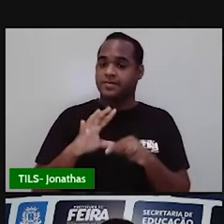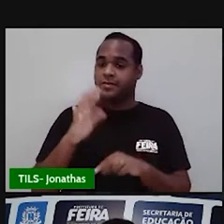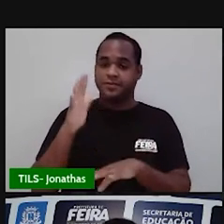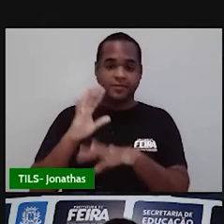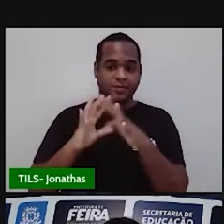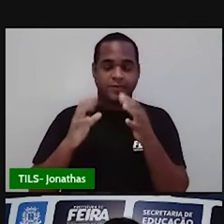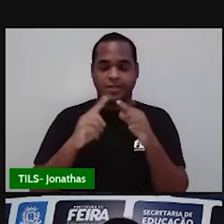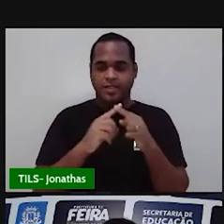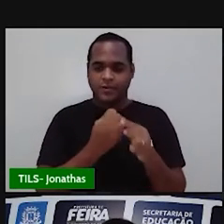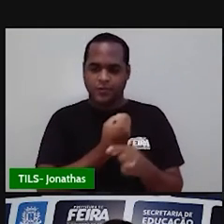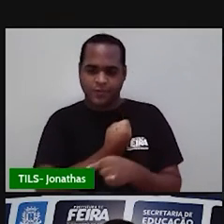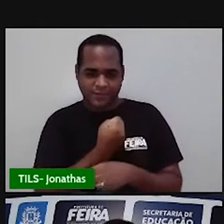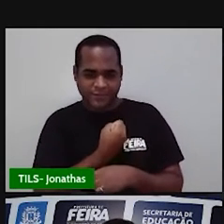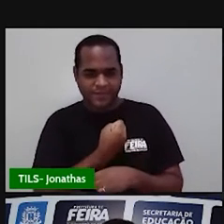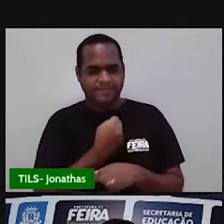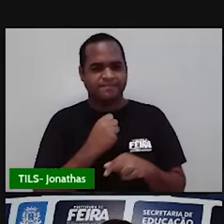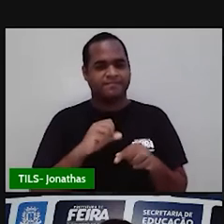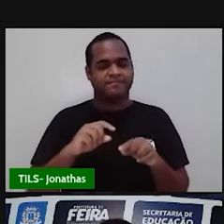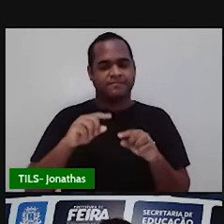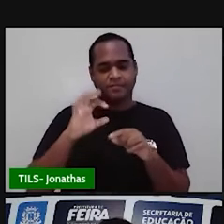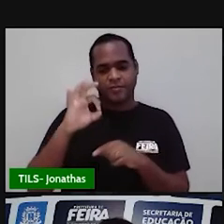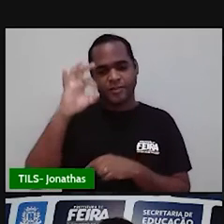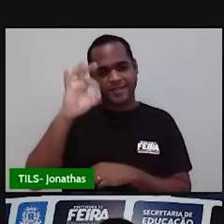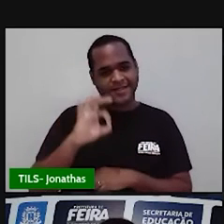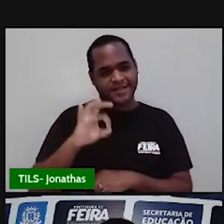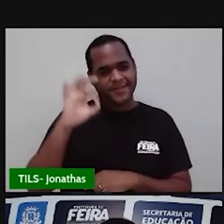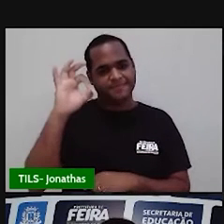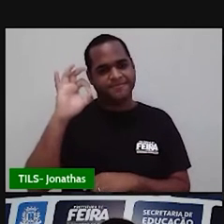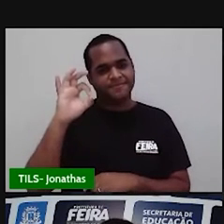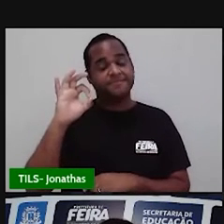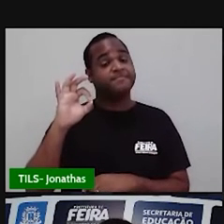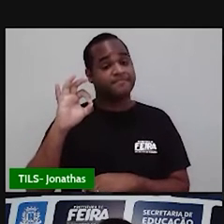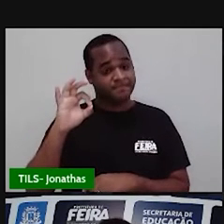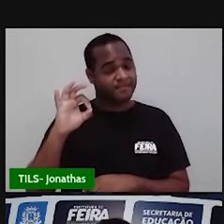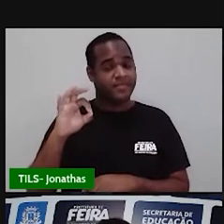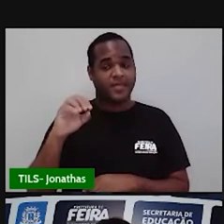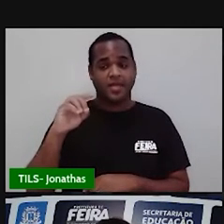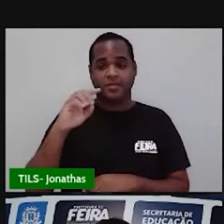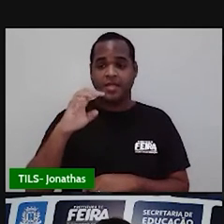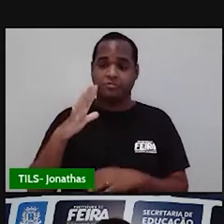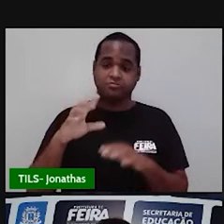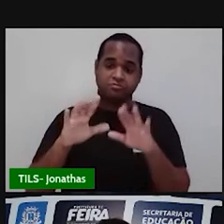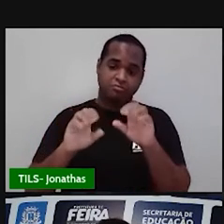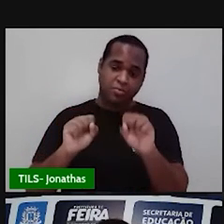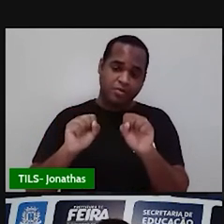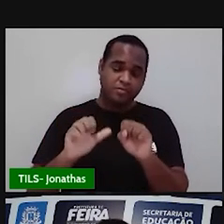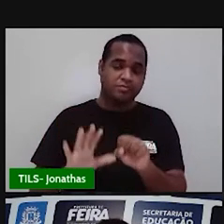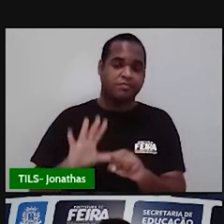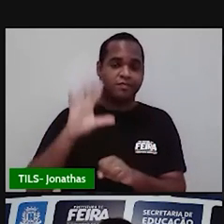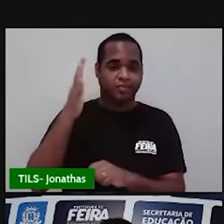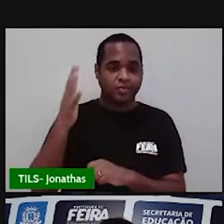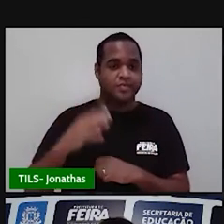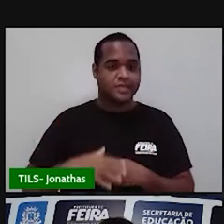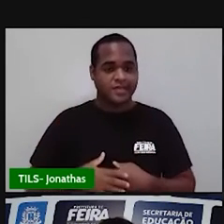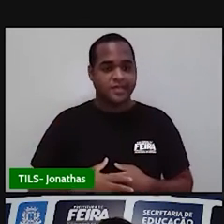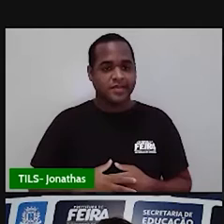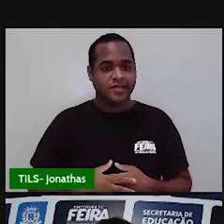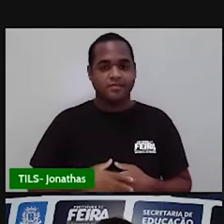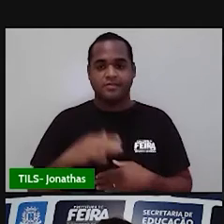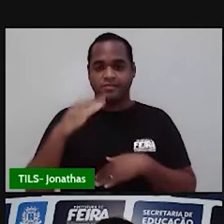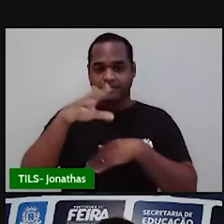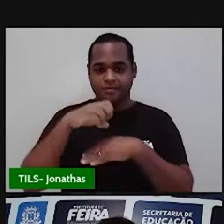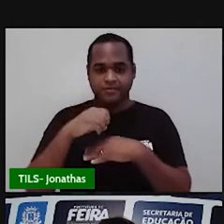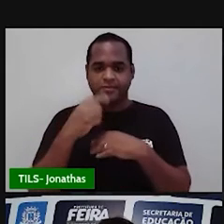De números, percentuais. Tudo isso é estatística. E isso que chega para nós é o que a